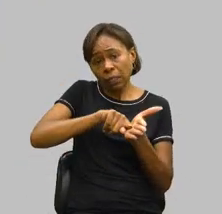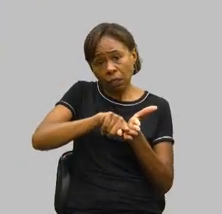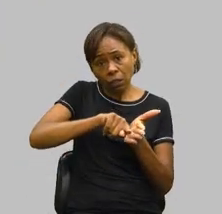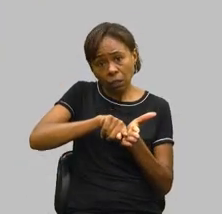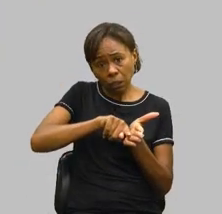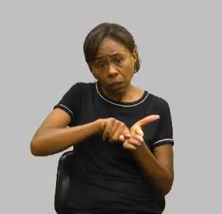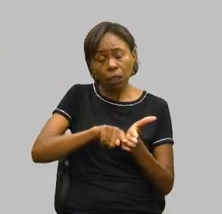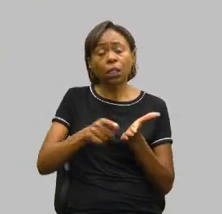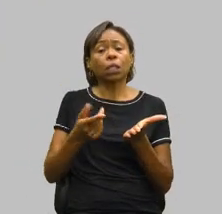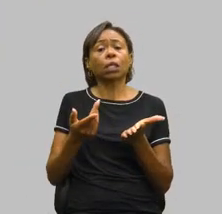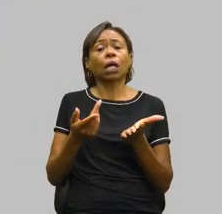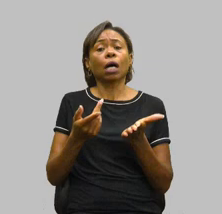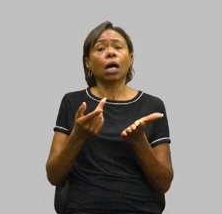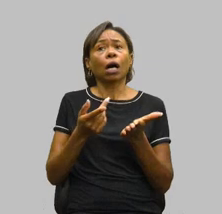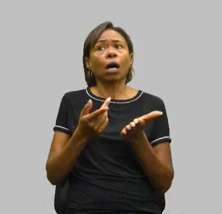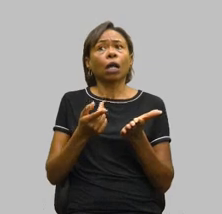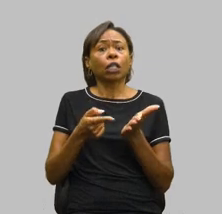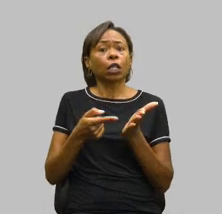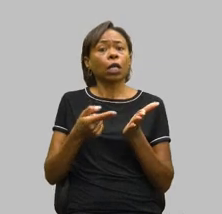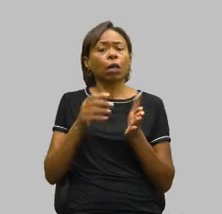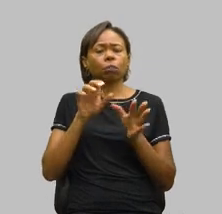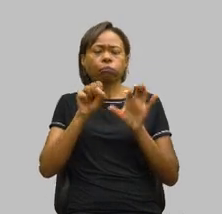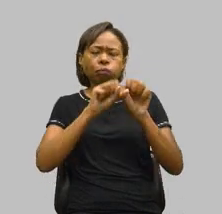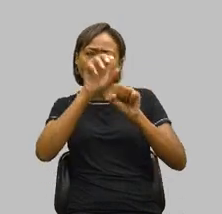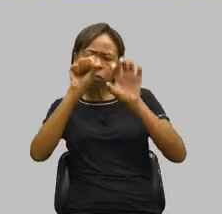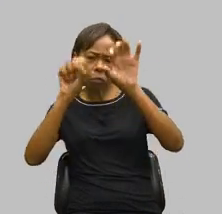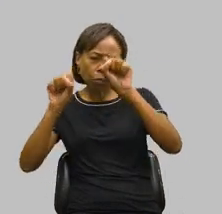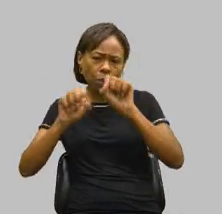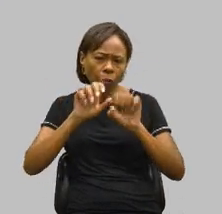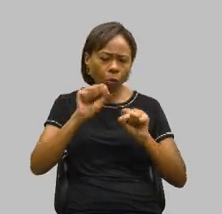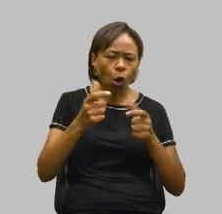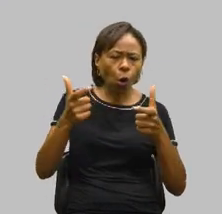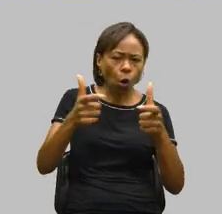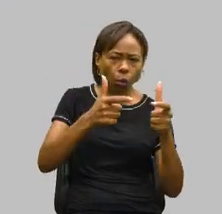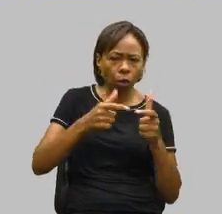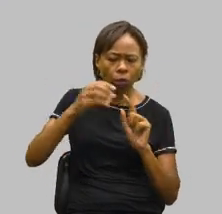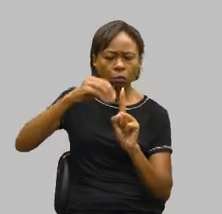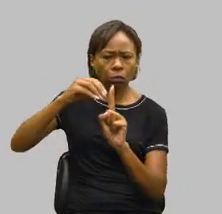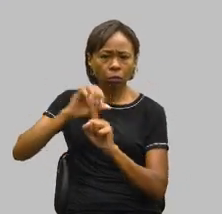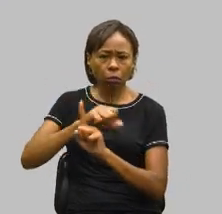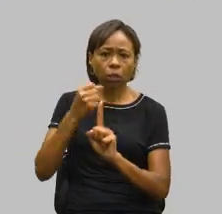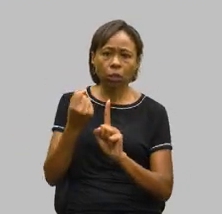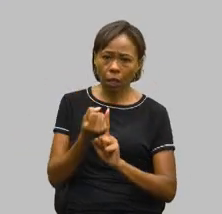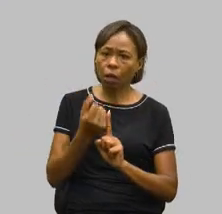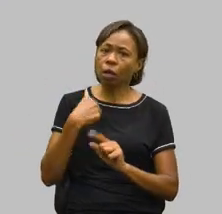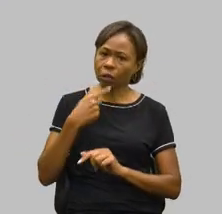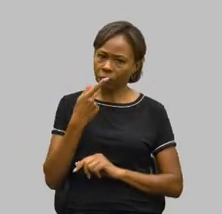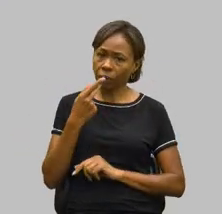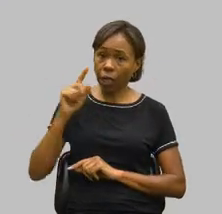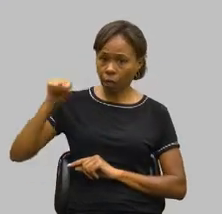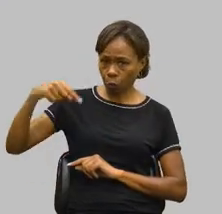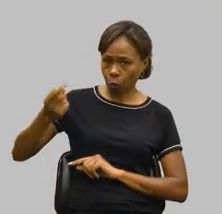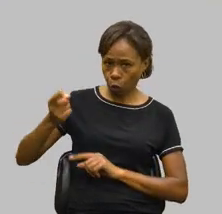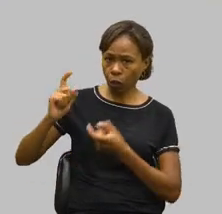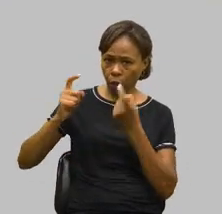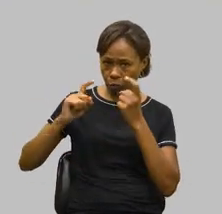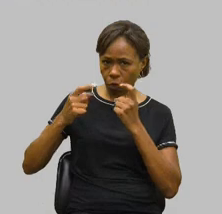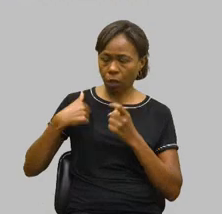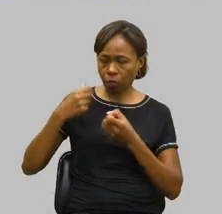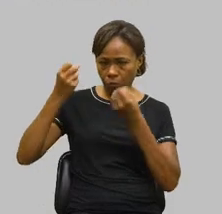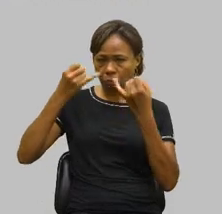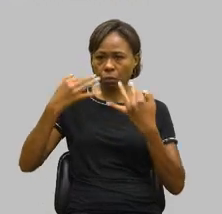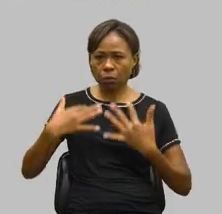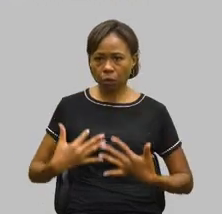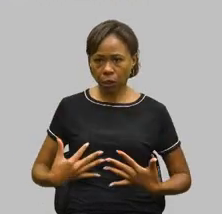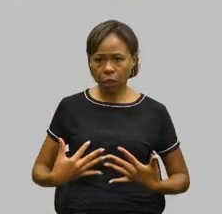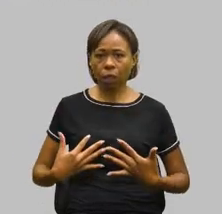índice que pode eh mapear a situação de vulnerabilidade social é uma questão que eu vou falar agora na próxima inclusive na próxima eh na